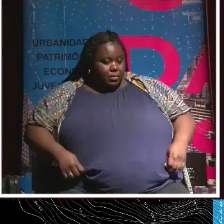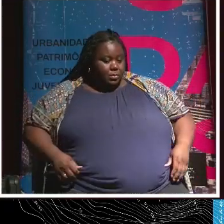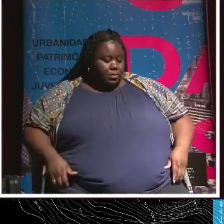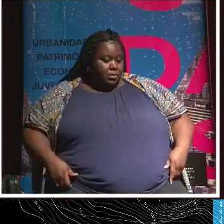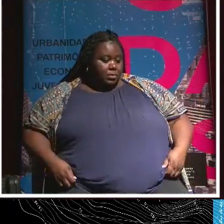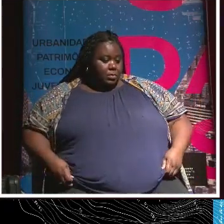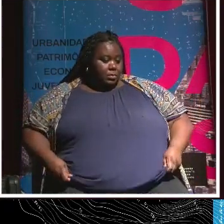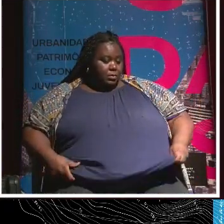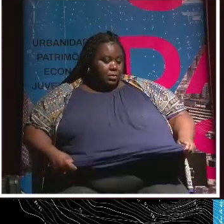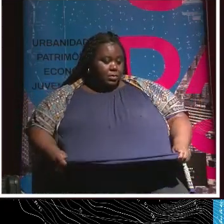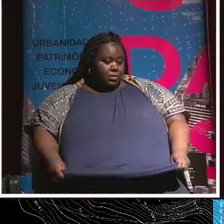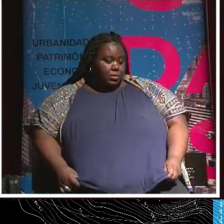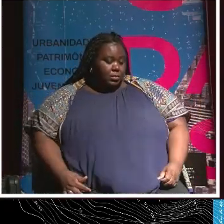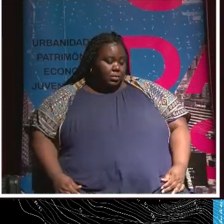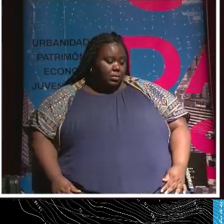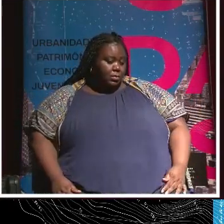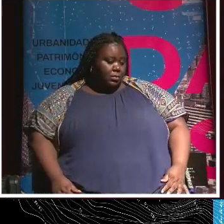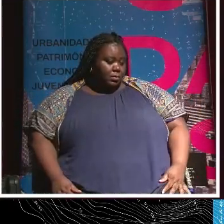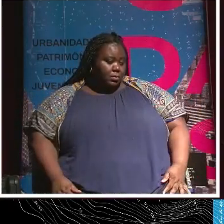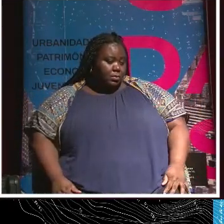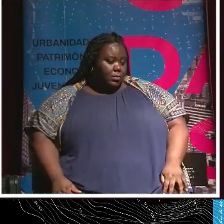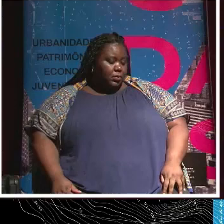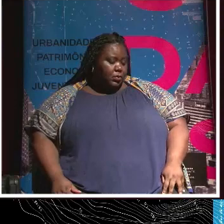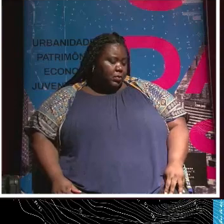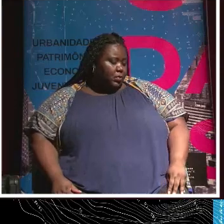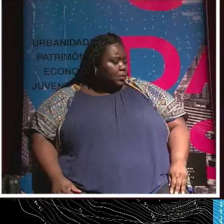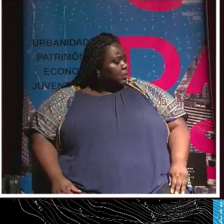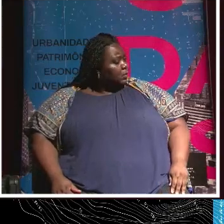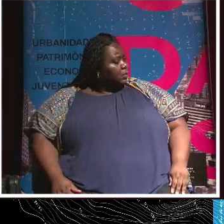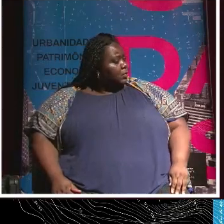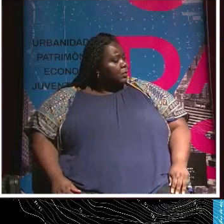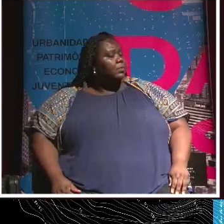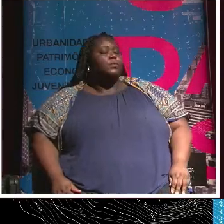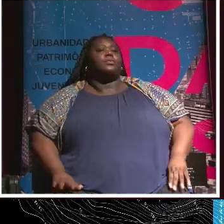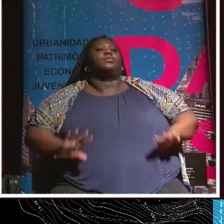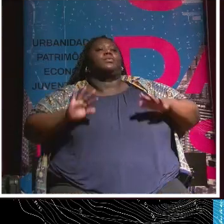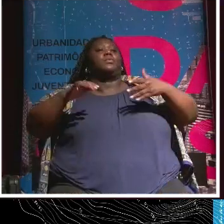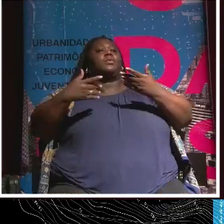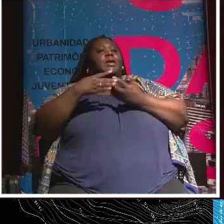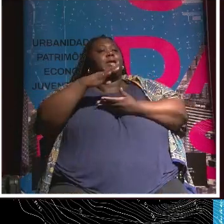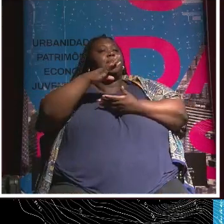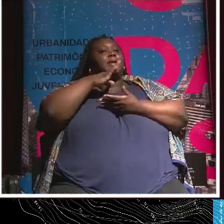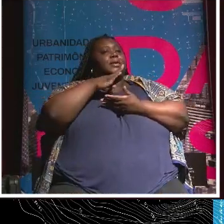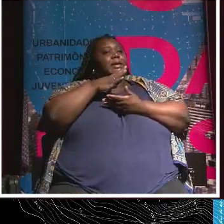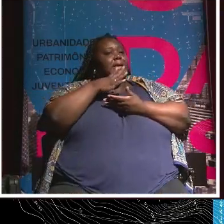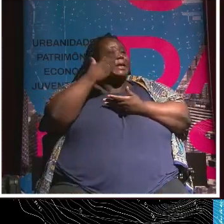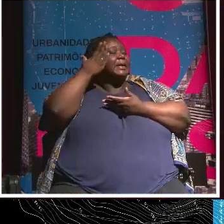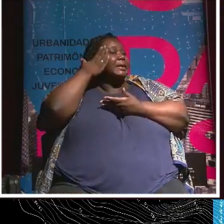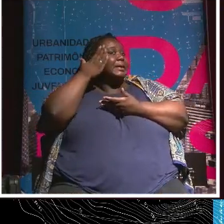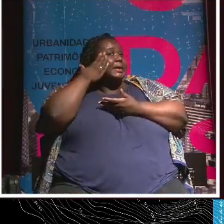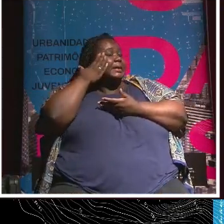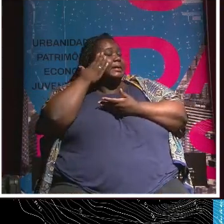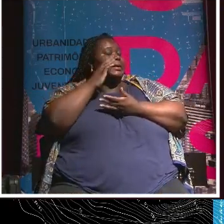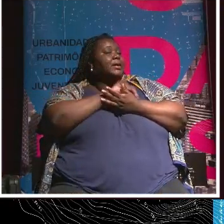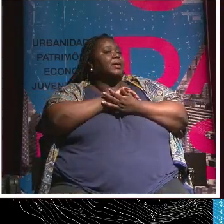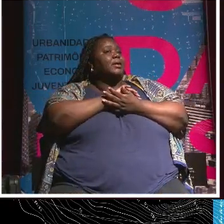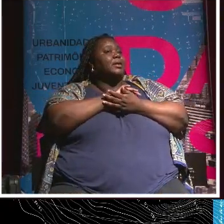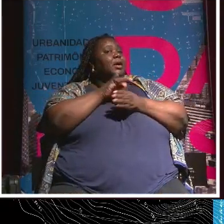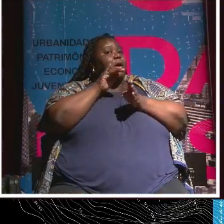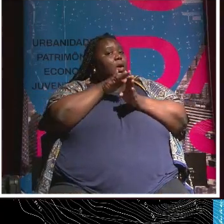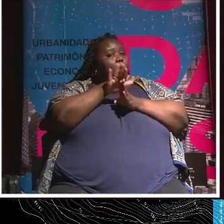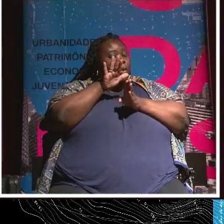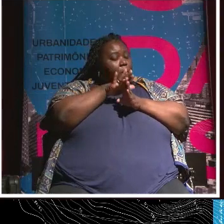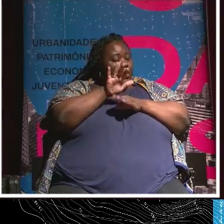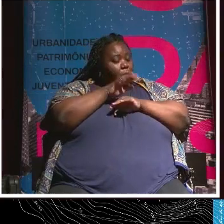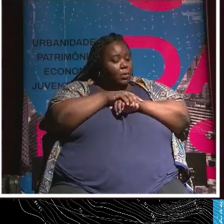né, talvez, ao reconhecer, ao entender a lógica efeitual, né, enquanto orientação,